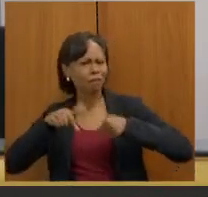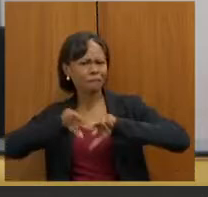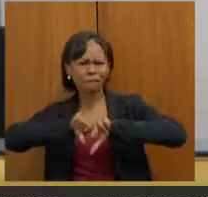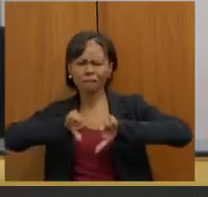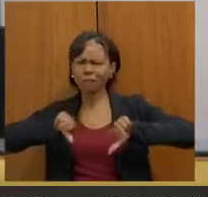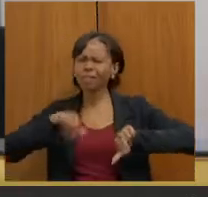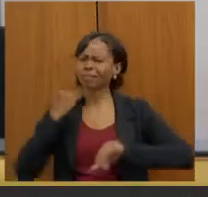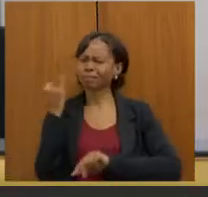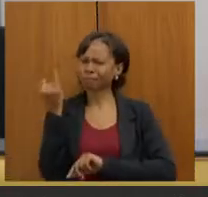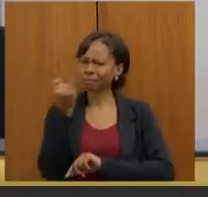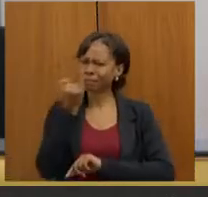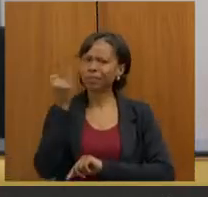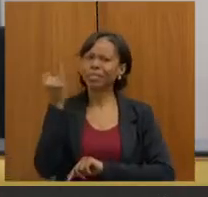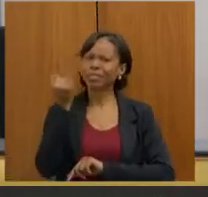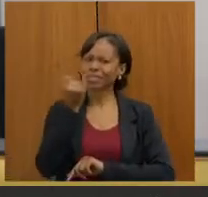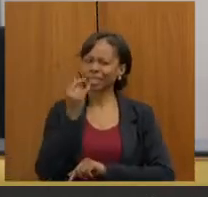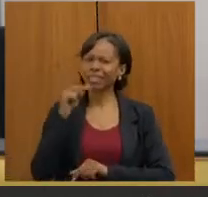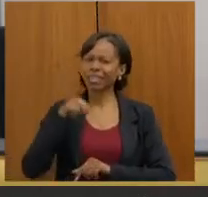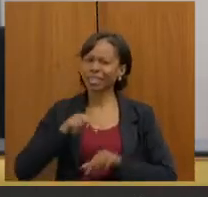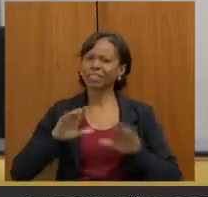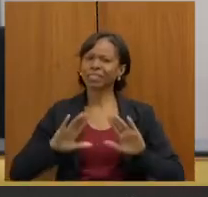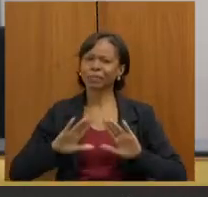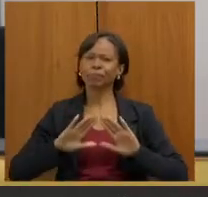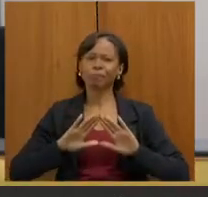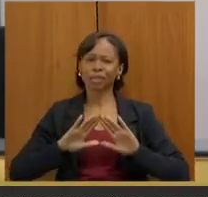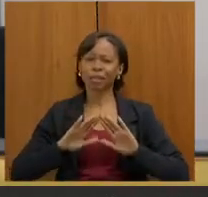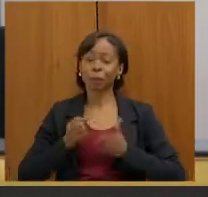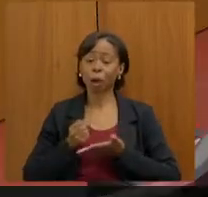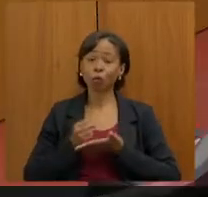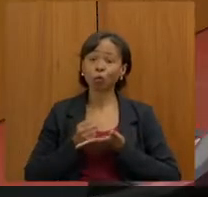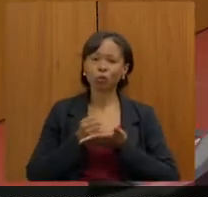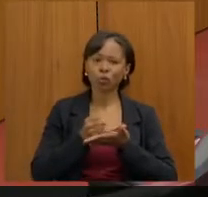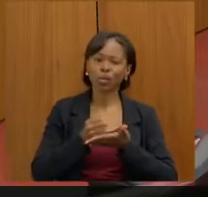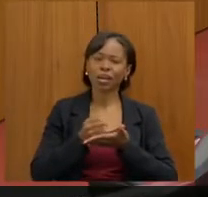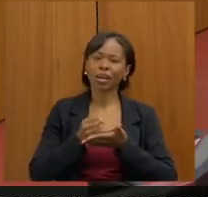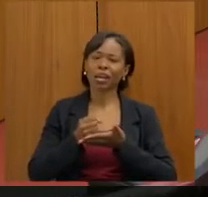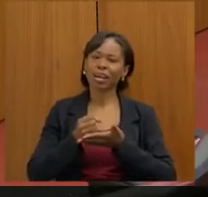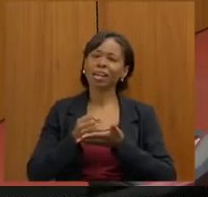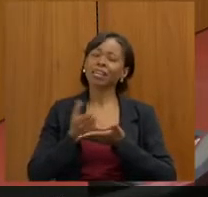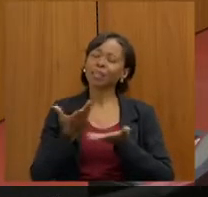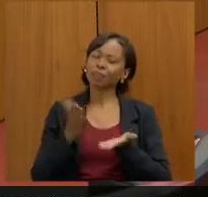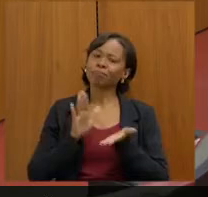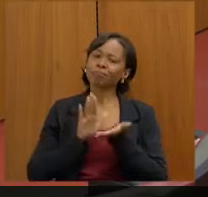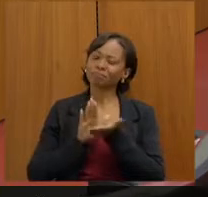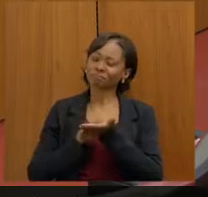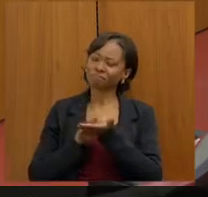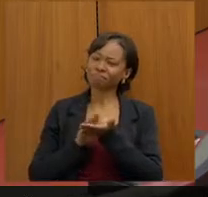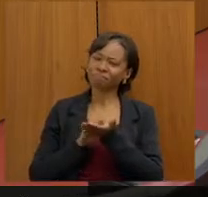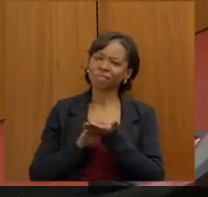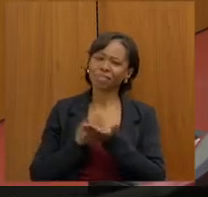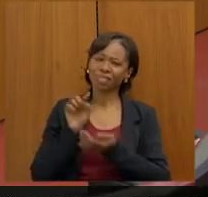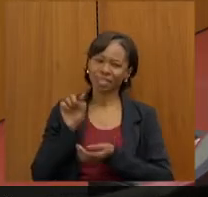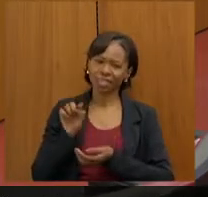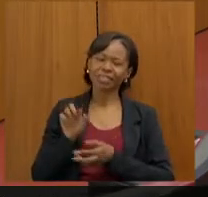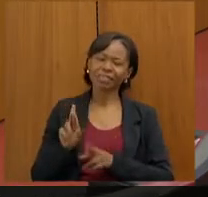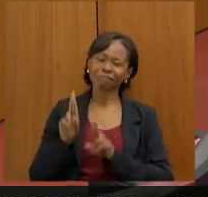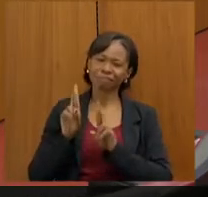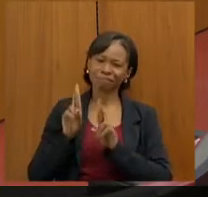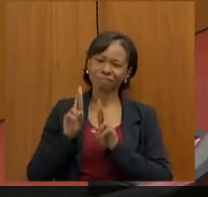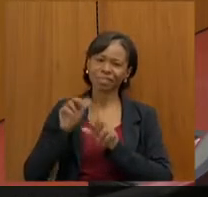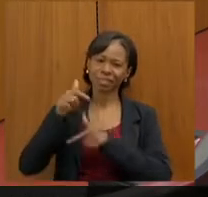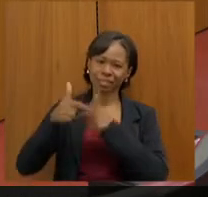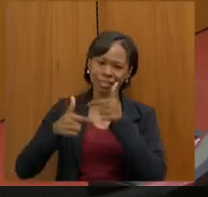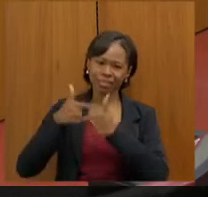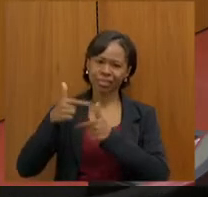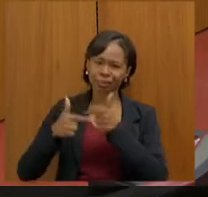né acontecer e as trazer sustentação para todo esse trabalho e que era que é parabenizá-lo pelo trabalho à frente da da